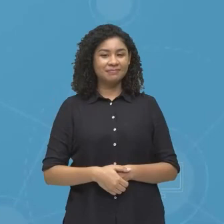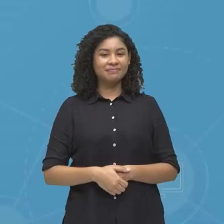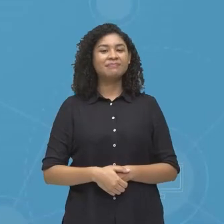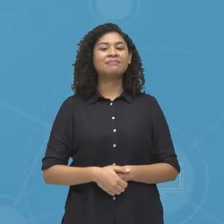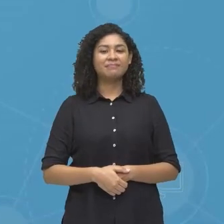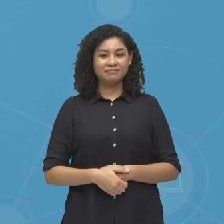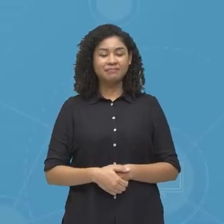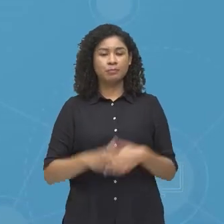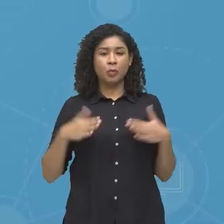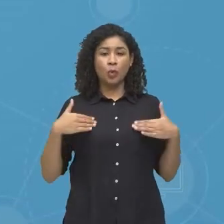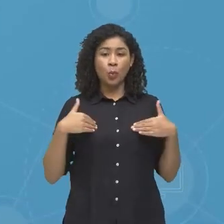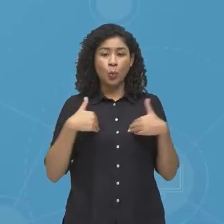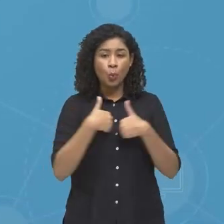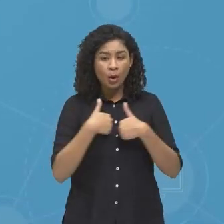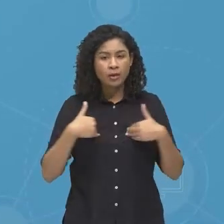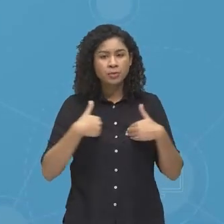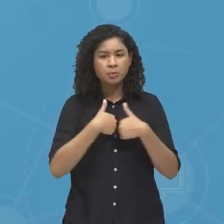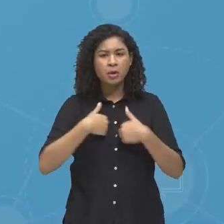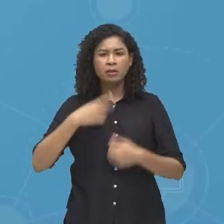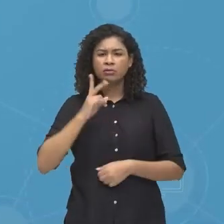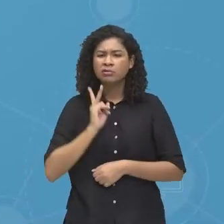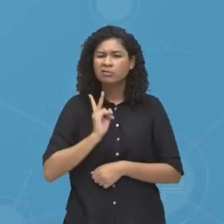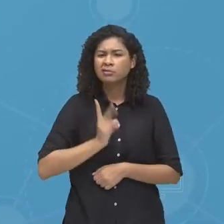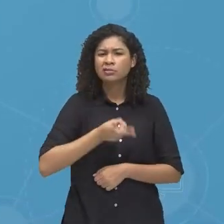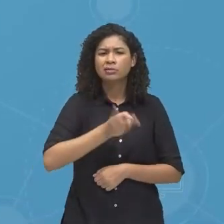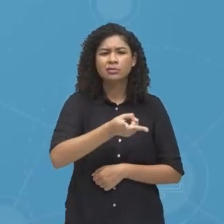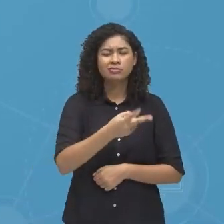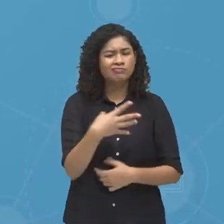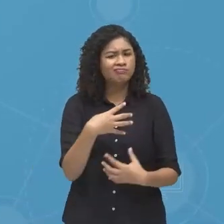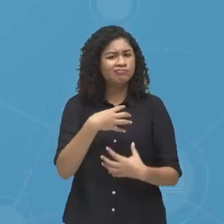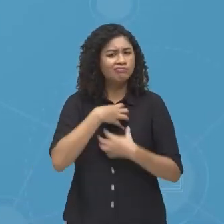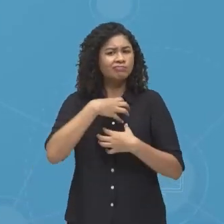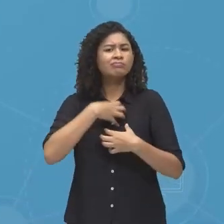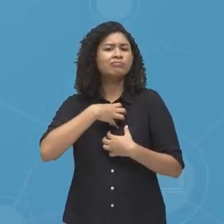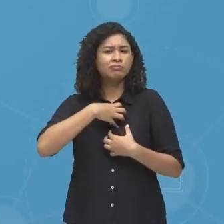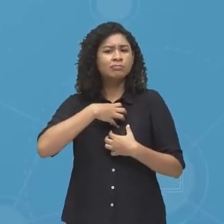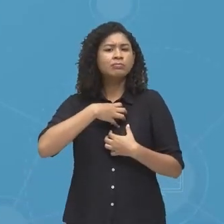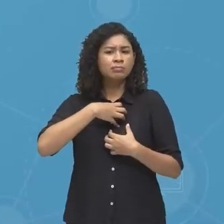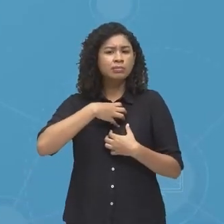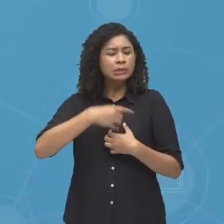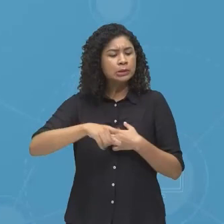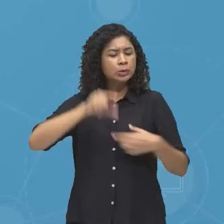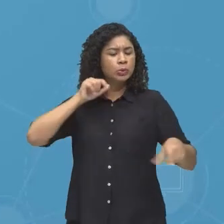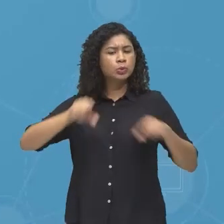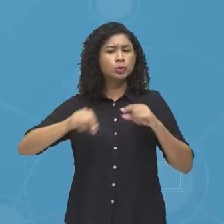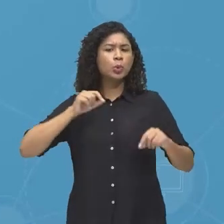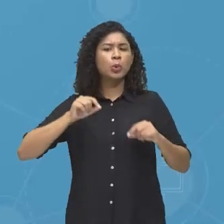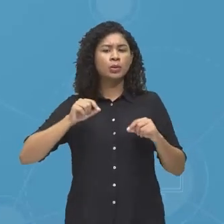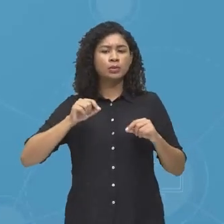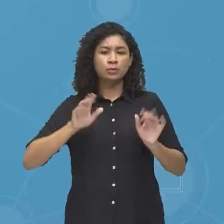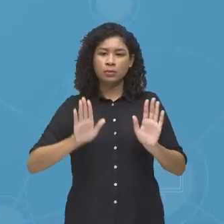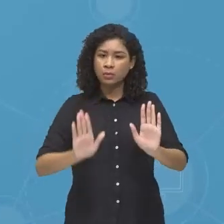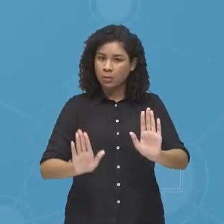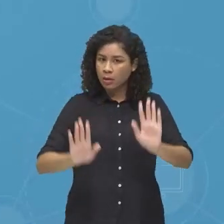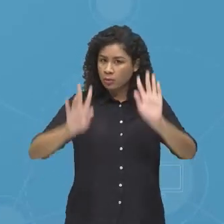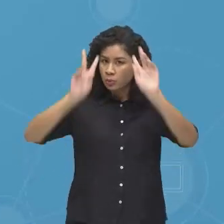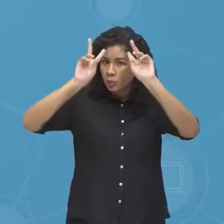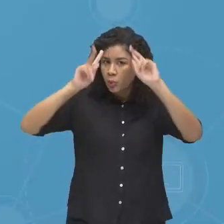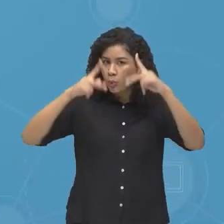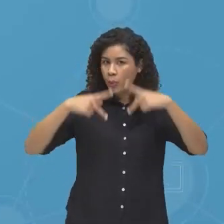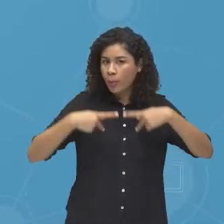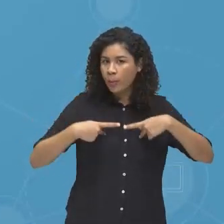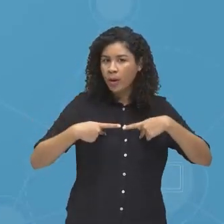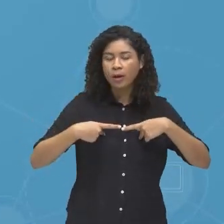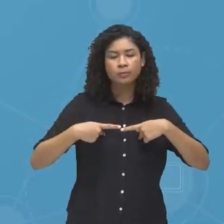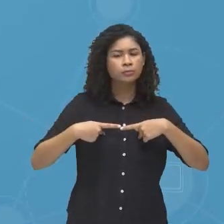animal, ele vai agir pelo instinto de sobrevivência. O ser humano não. Ele vai